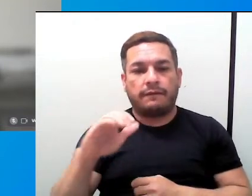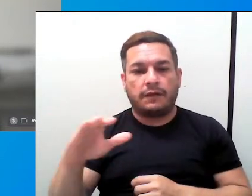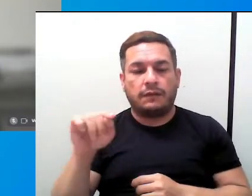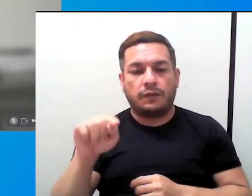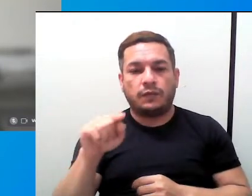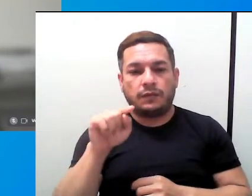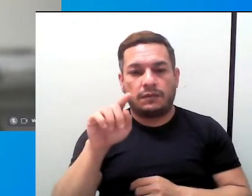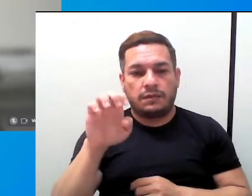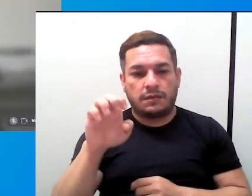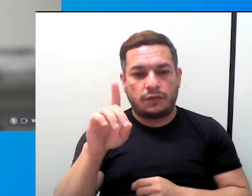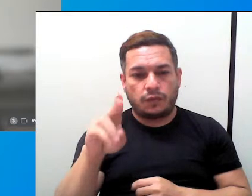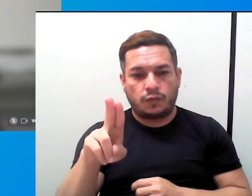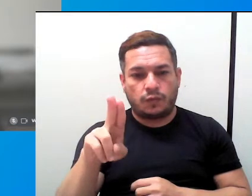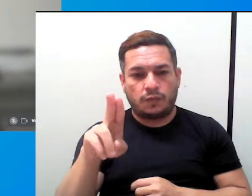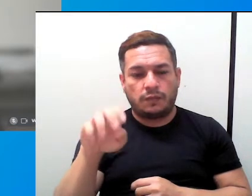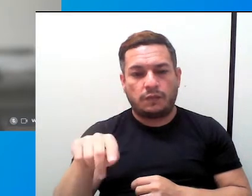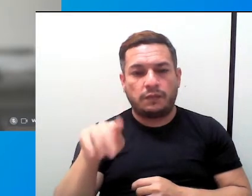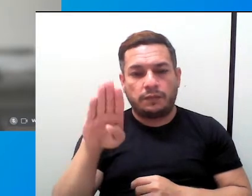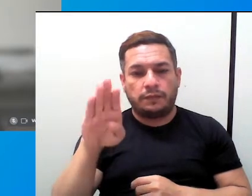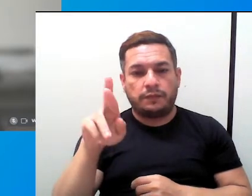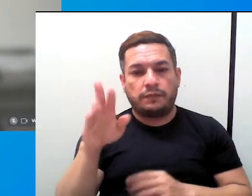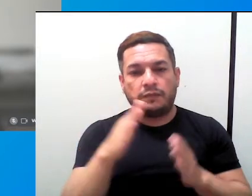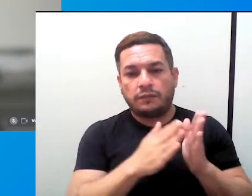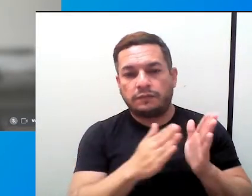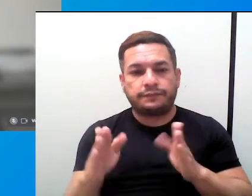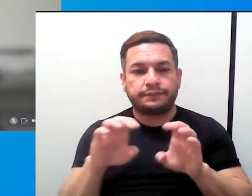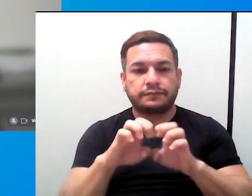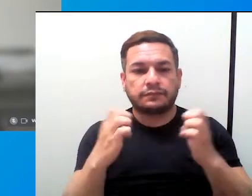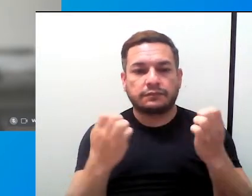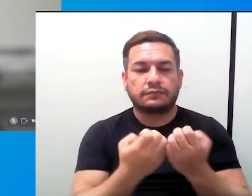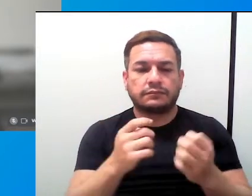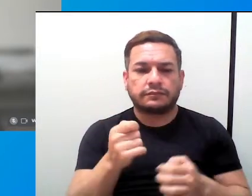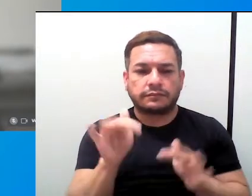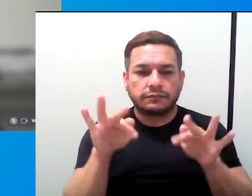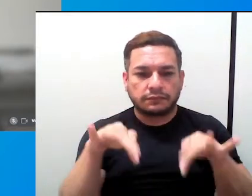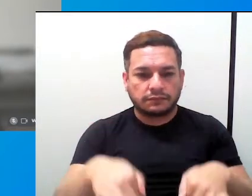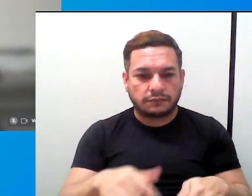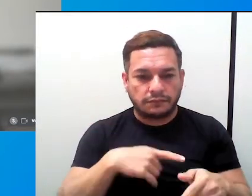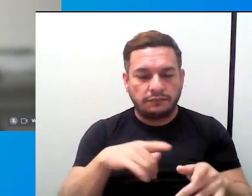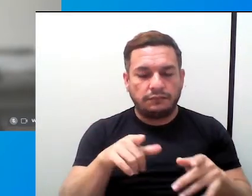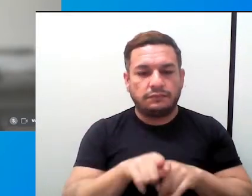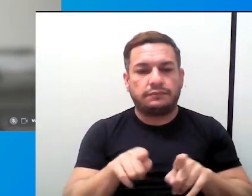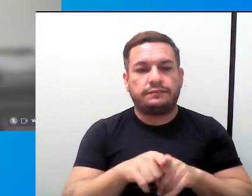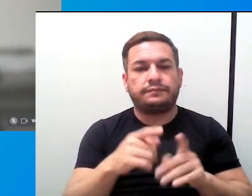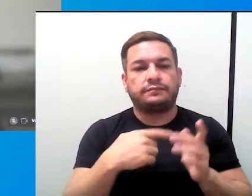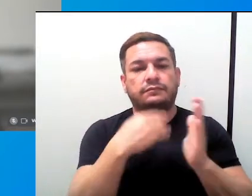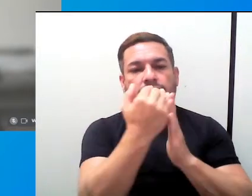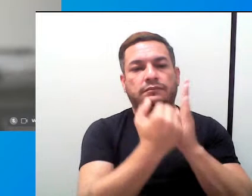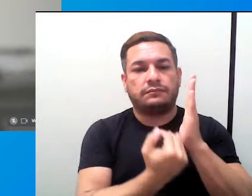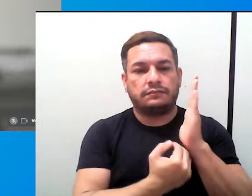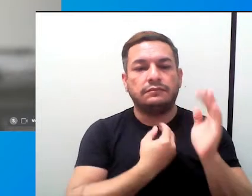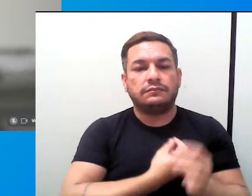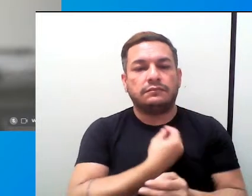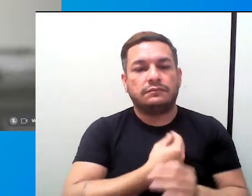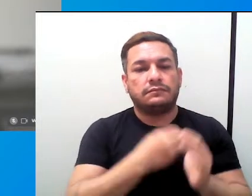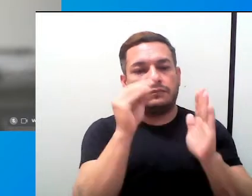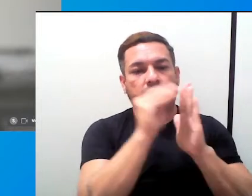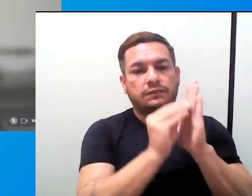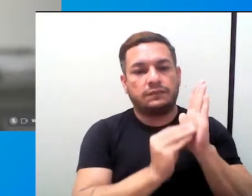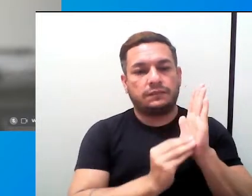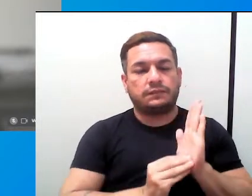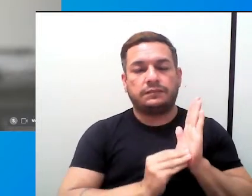eventos.ifac.edu.br. E durante o evento, mais próximo do final, será disponibilizada uma lista de presença para que